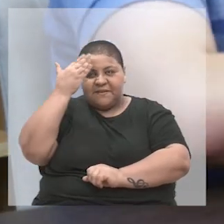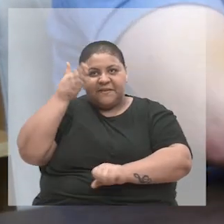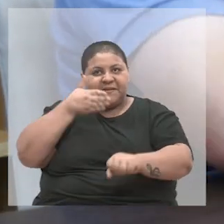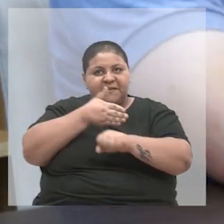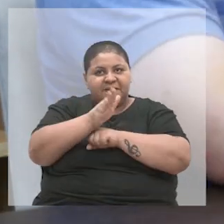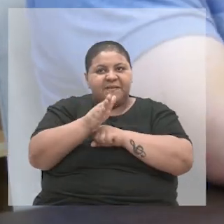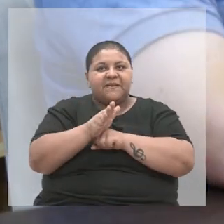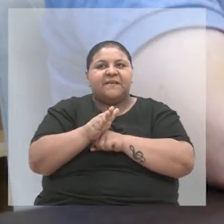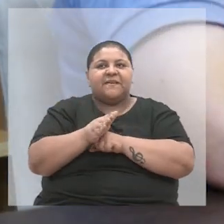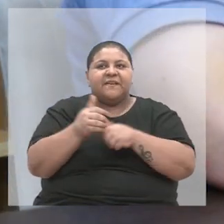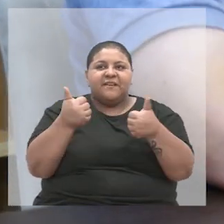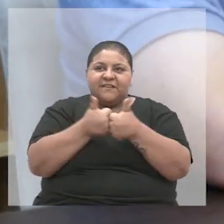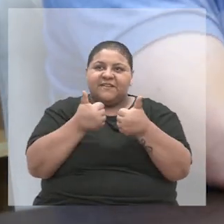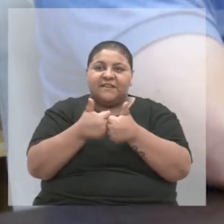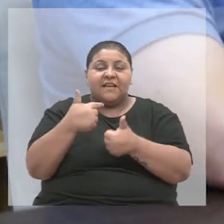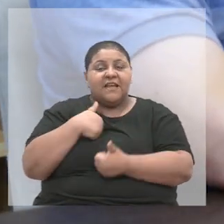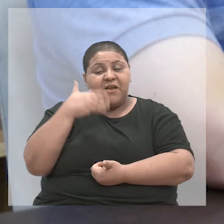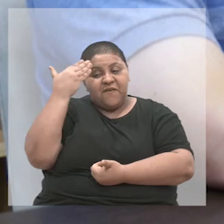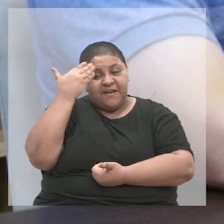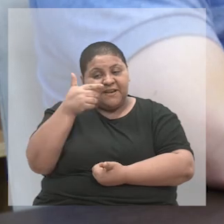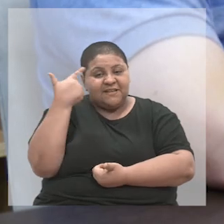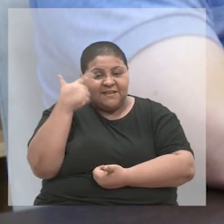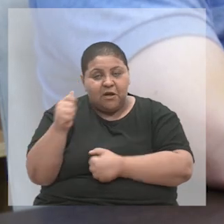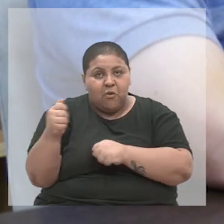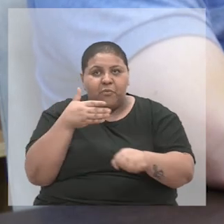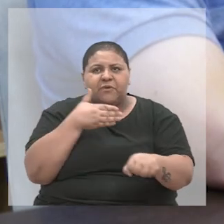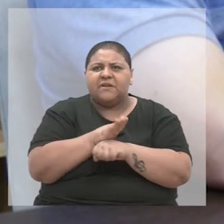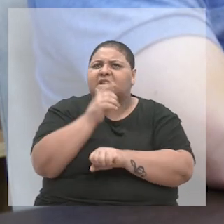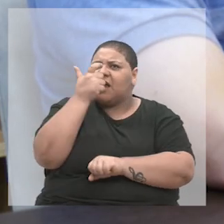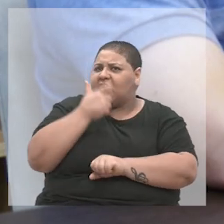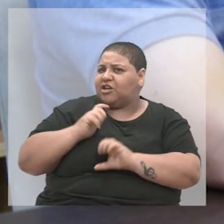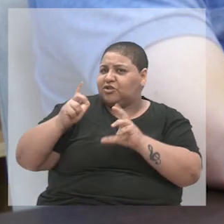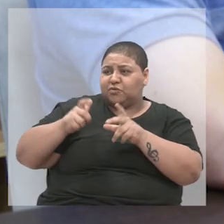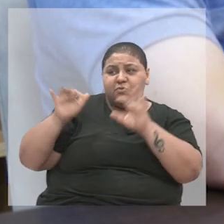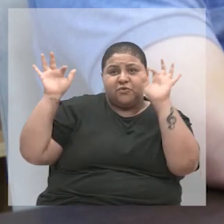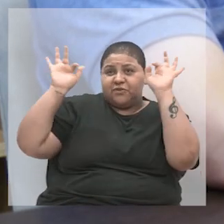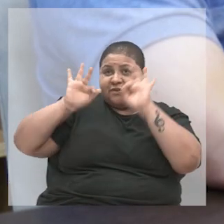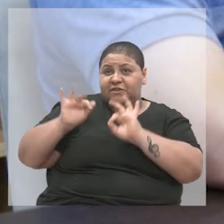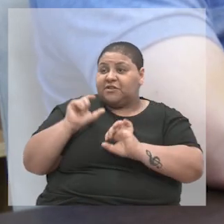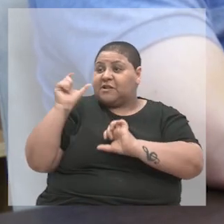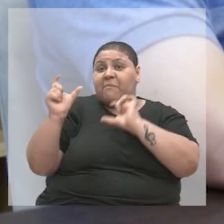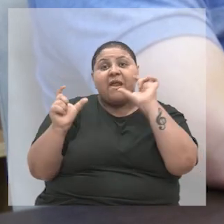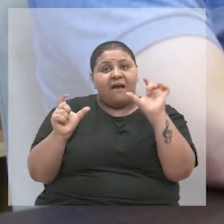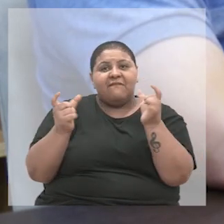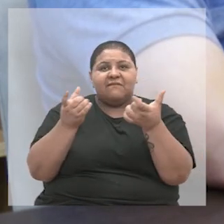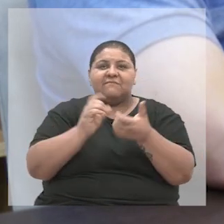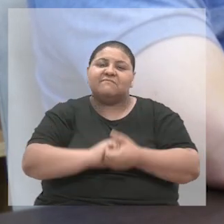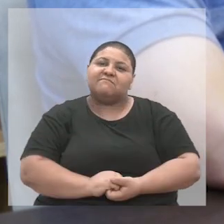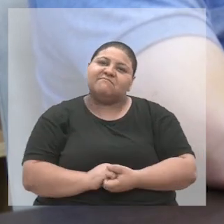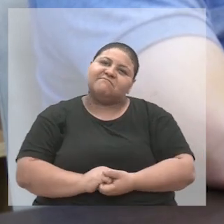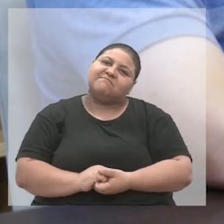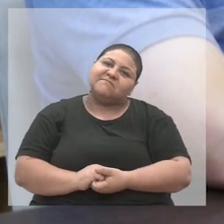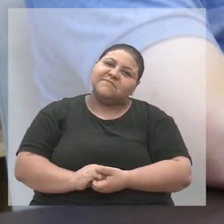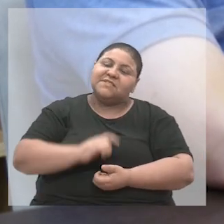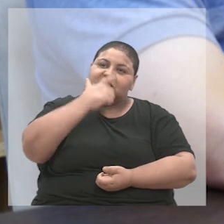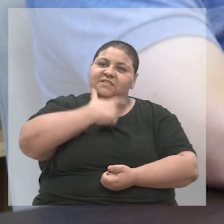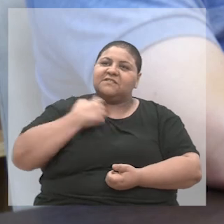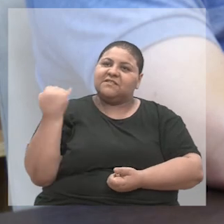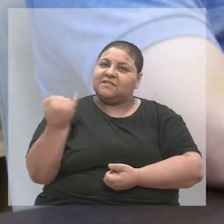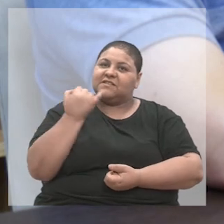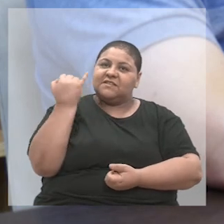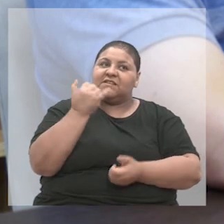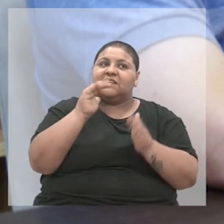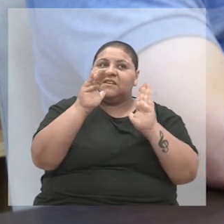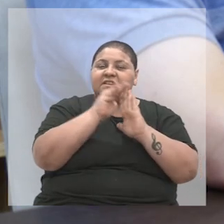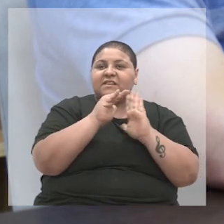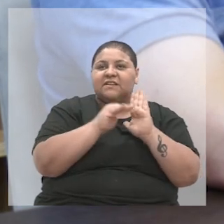pela participação de sempre, pela parceria. Eu que agradeço mais uma vez por poder participar. Eu acho que está todo mundo feliz nas palavras que dizem, né? E